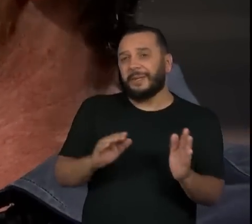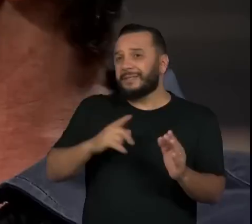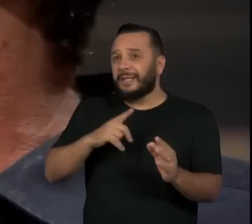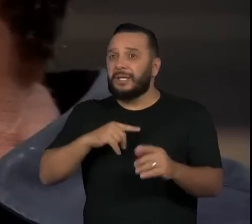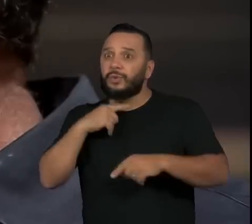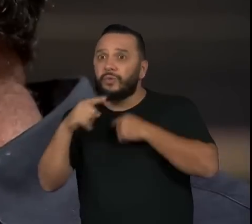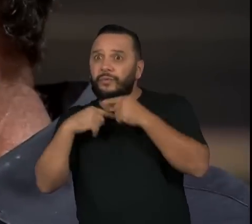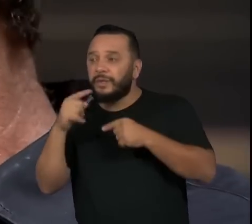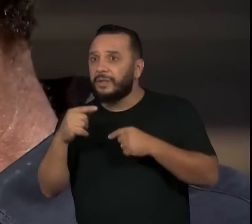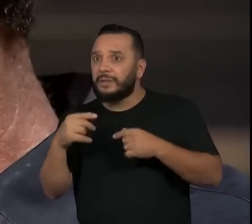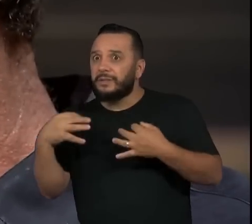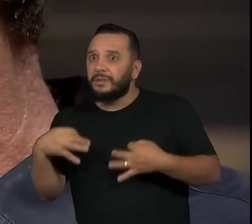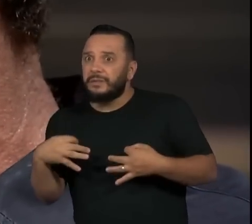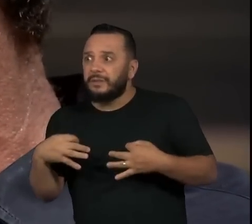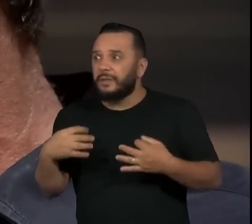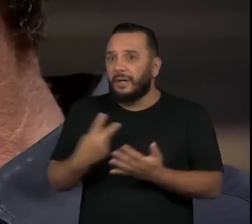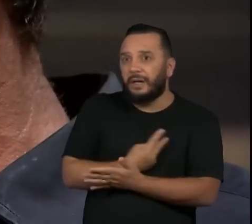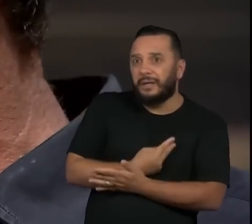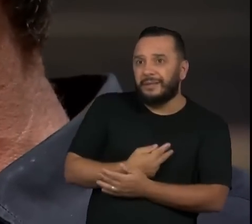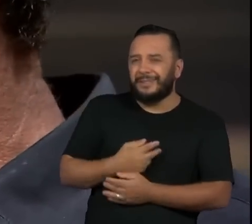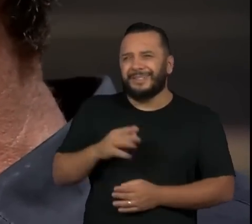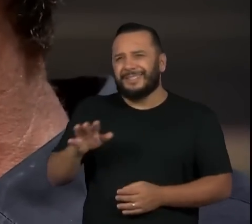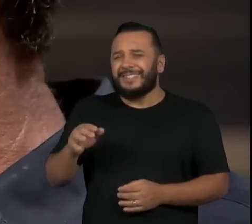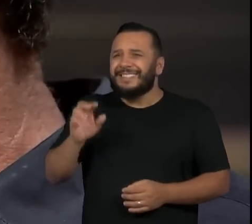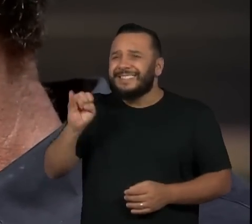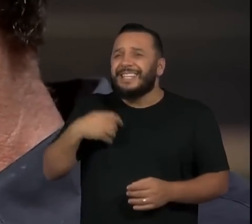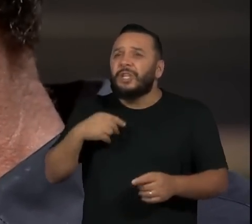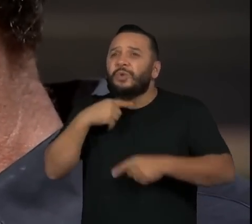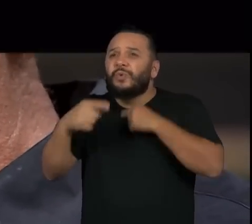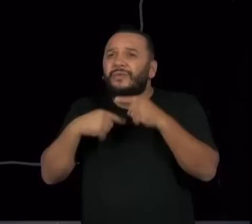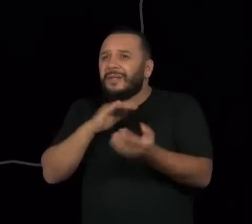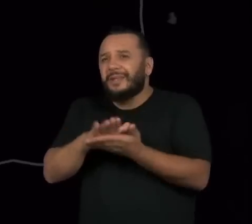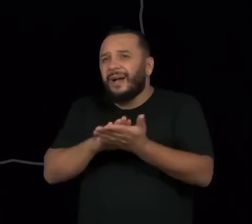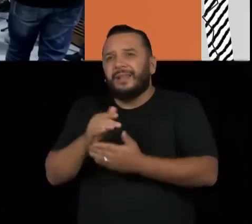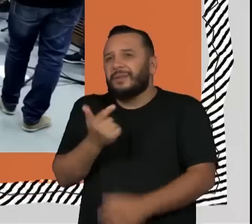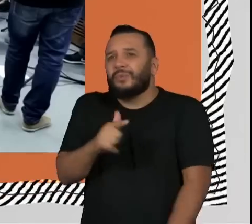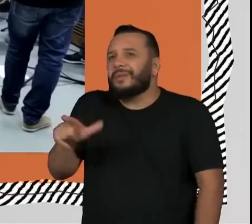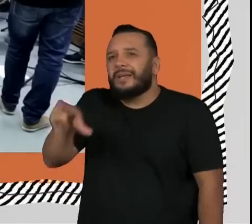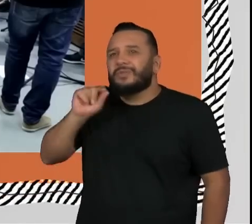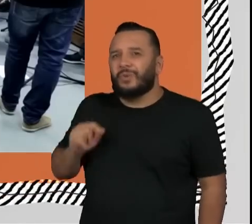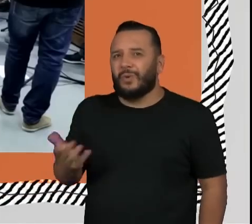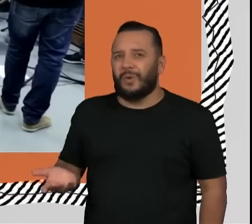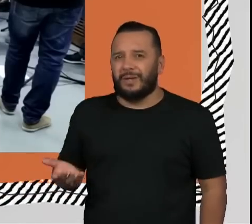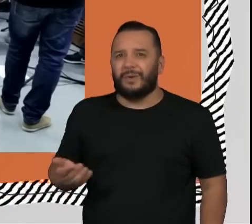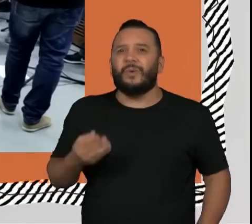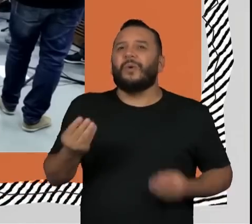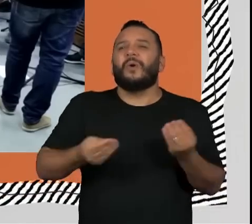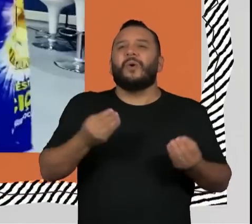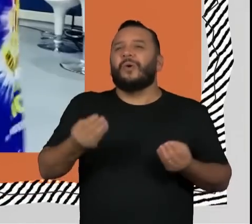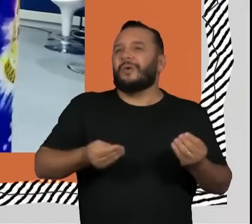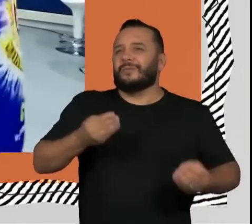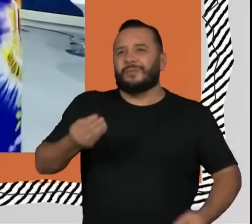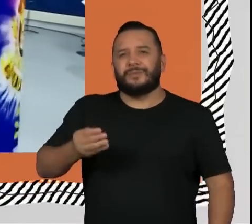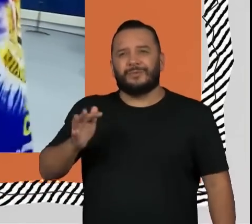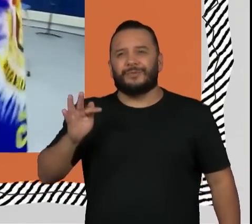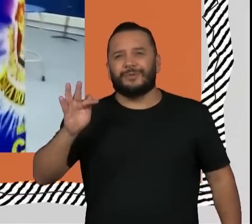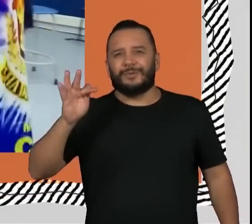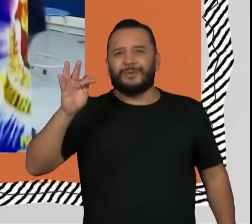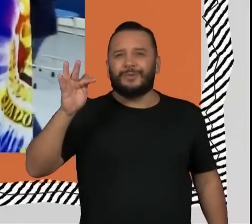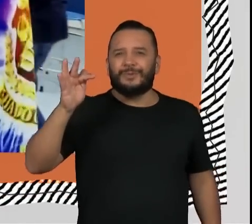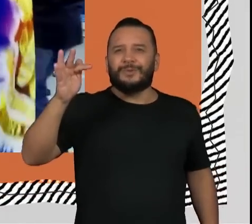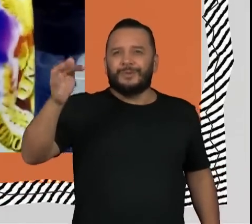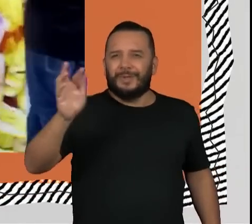incerteza. Thais, você já pensou que sem incerteza não haveria escolha? Será o amanhã,